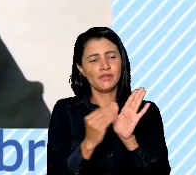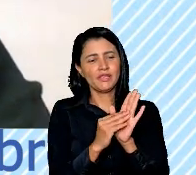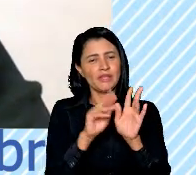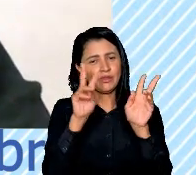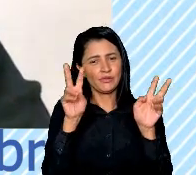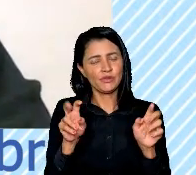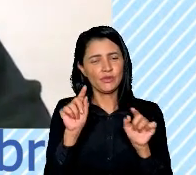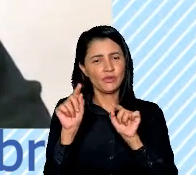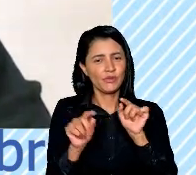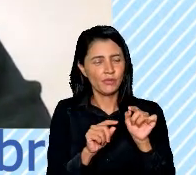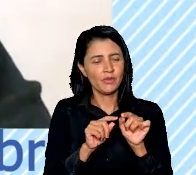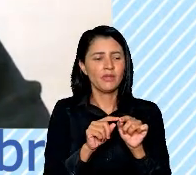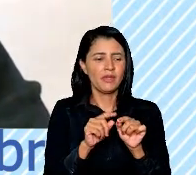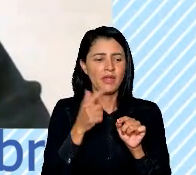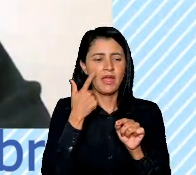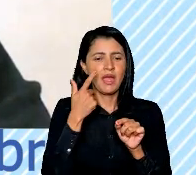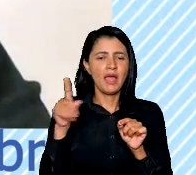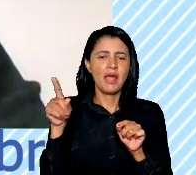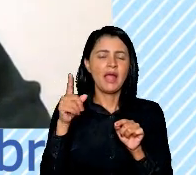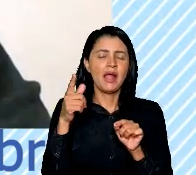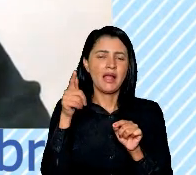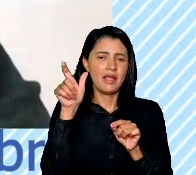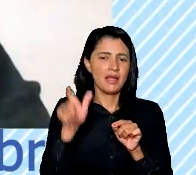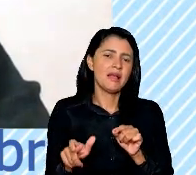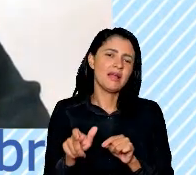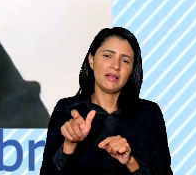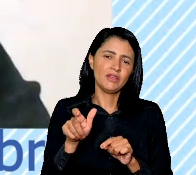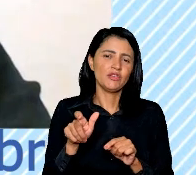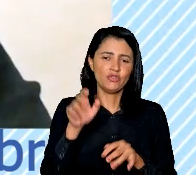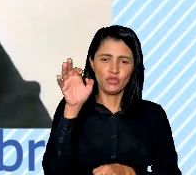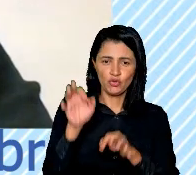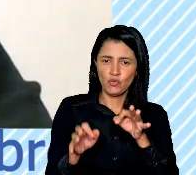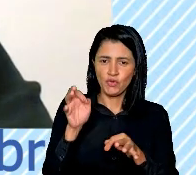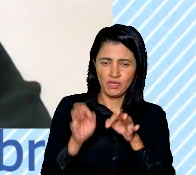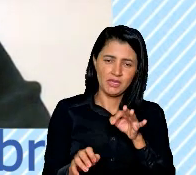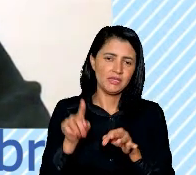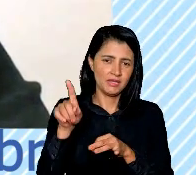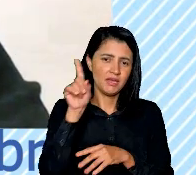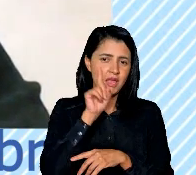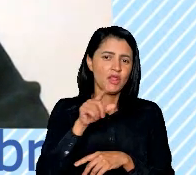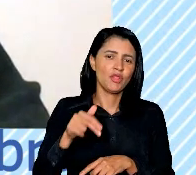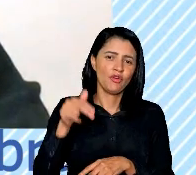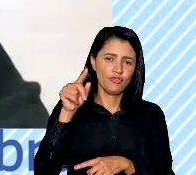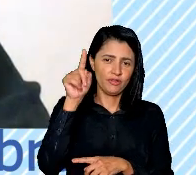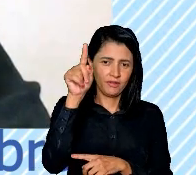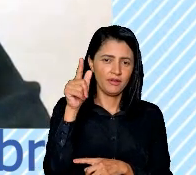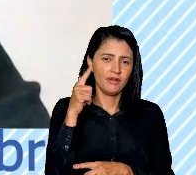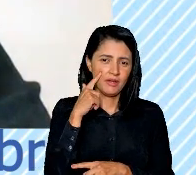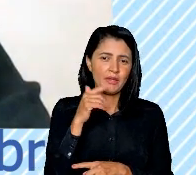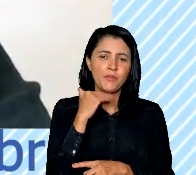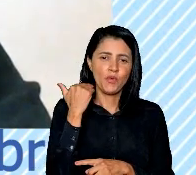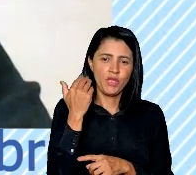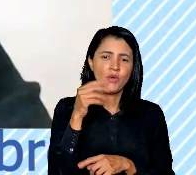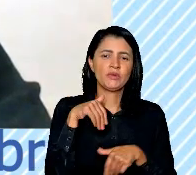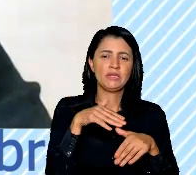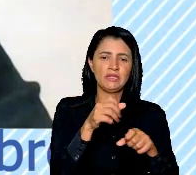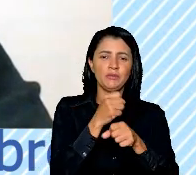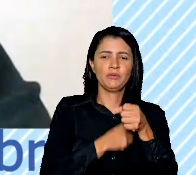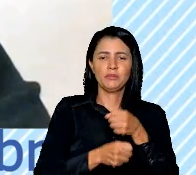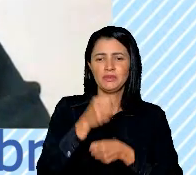da Ruth Ginsburg, da juíza da Suprema Corte norte-americana, que faleceu em setembro do ano